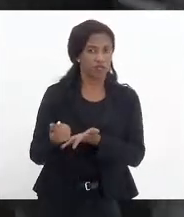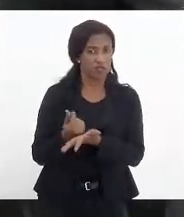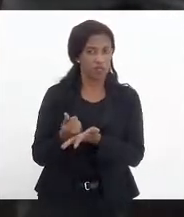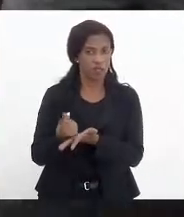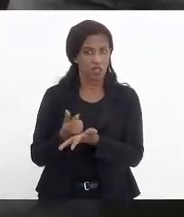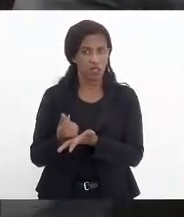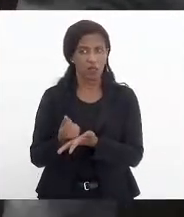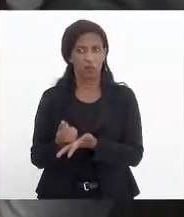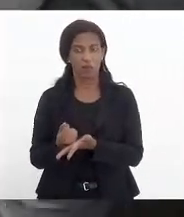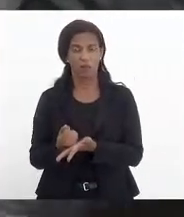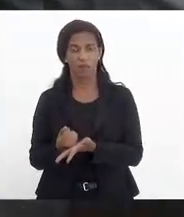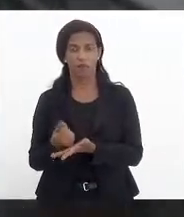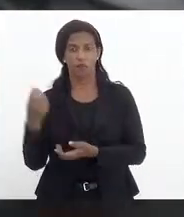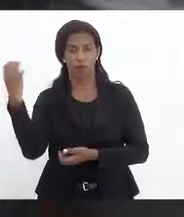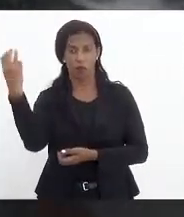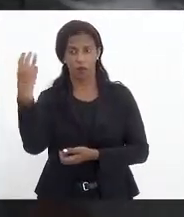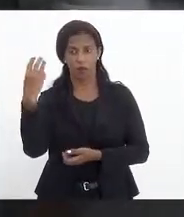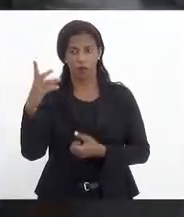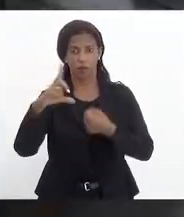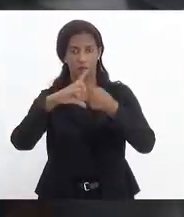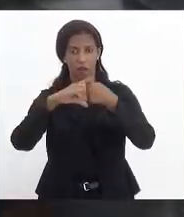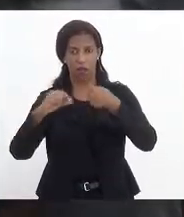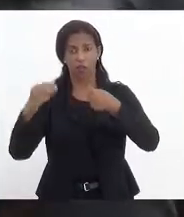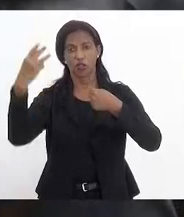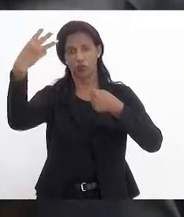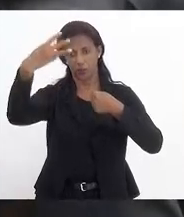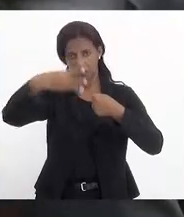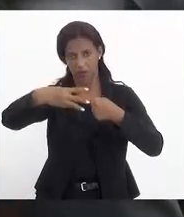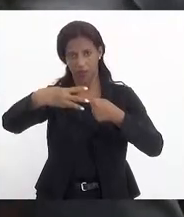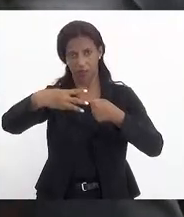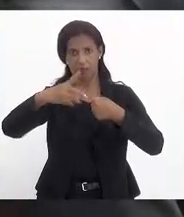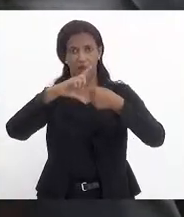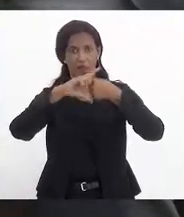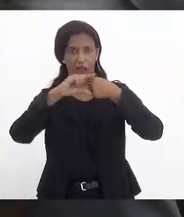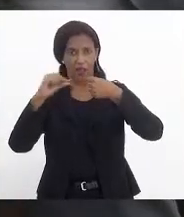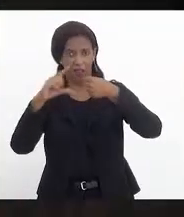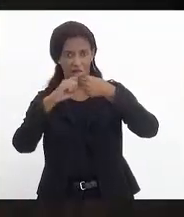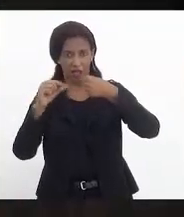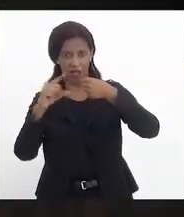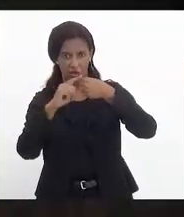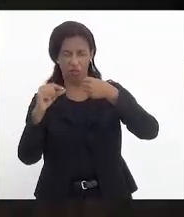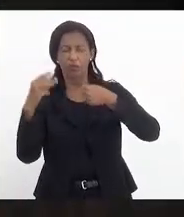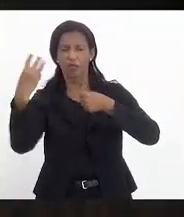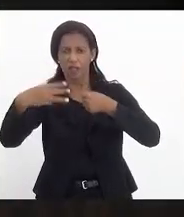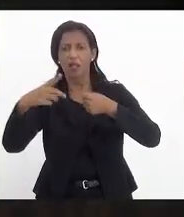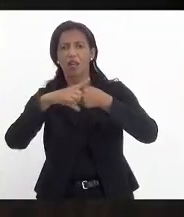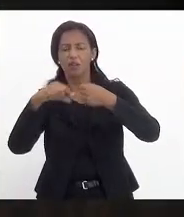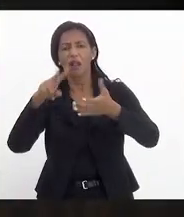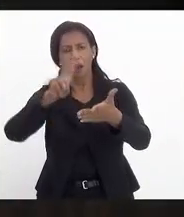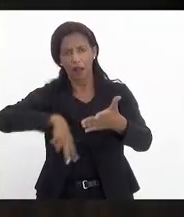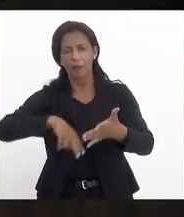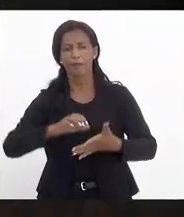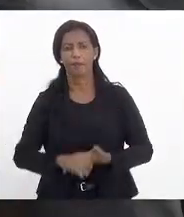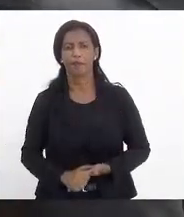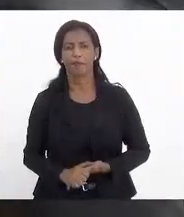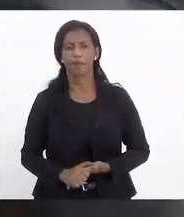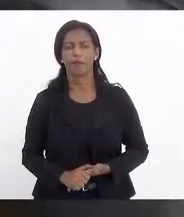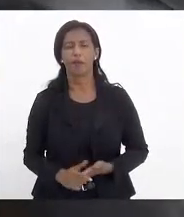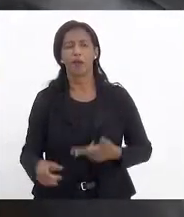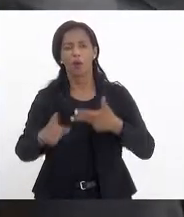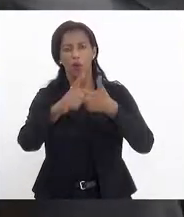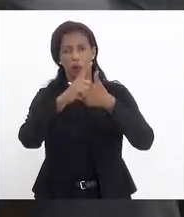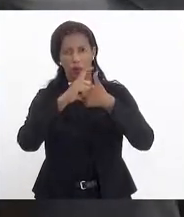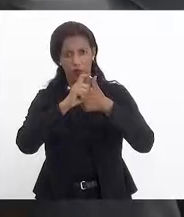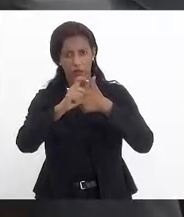É do artigo 3º. Lê o 3º, por favor, o artigo 3º. Fica o Poder